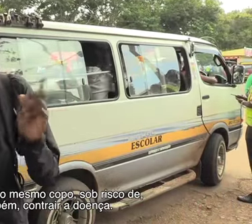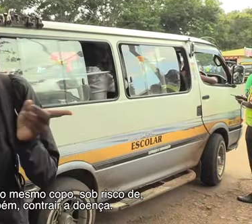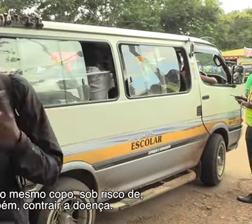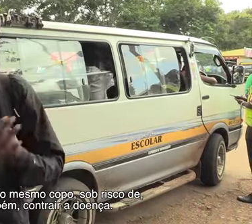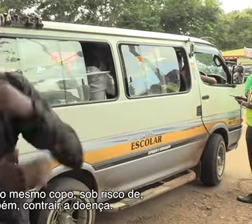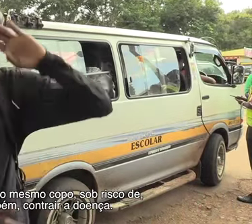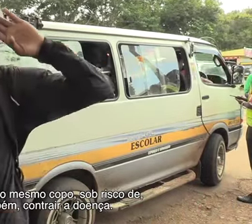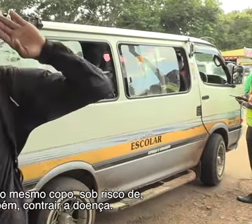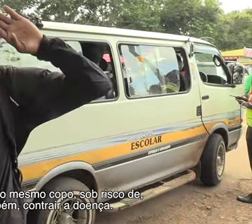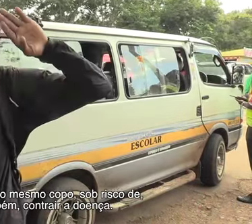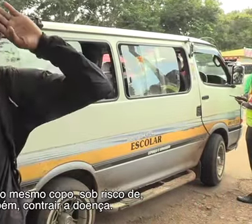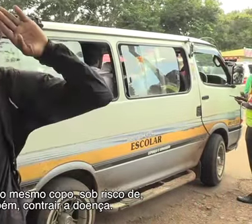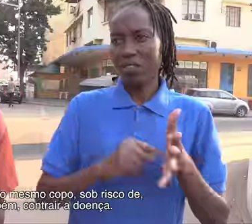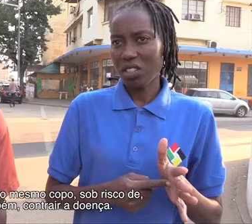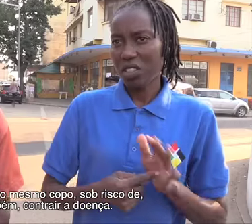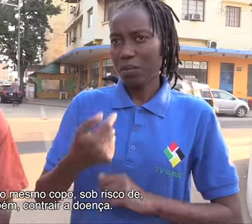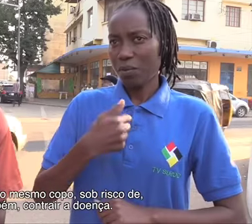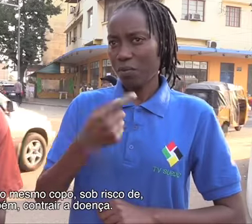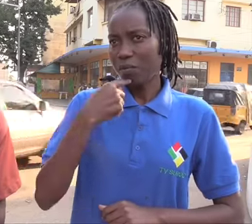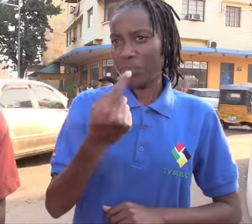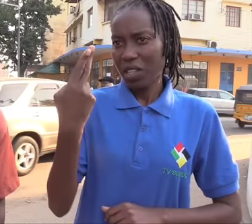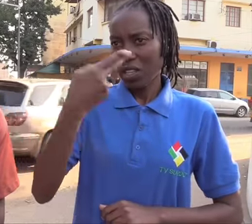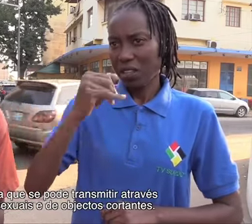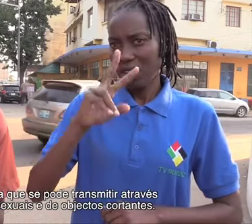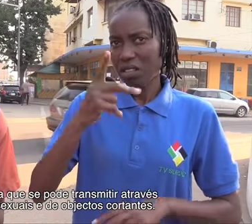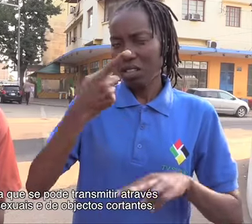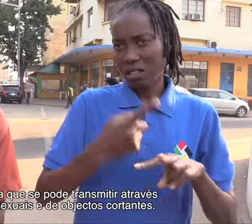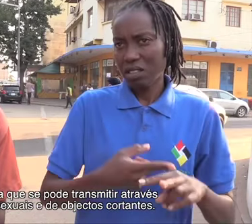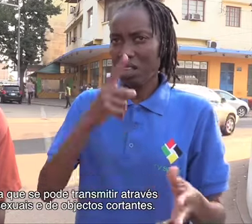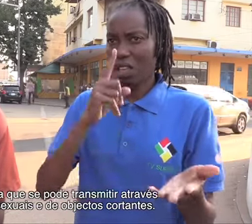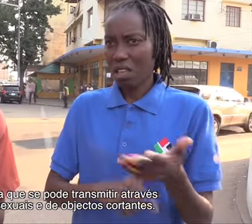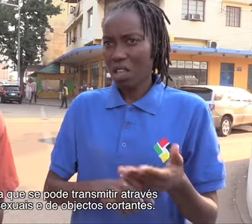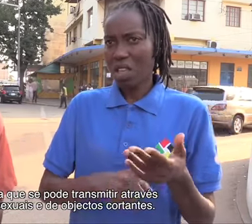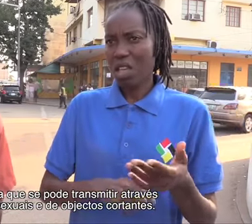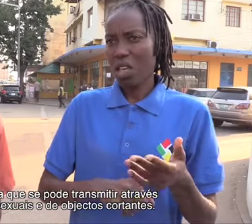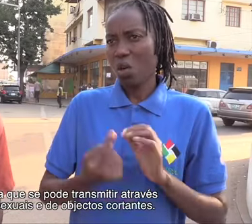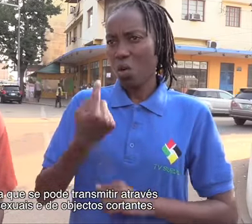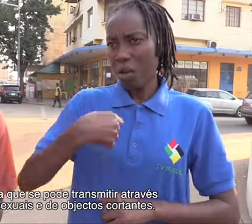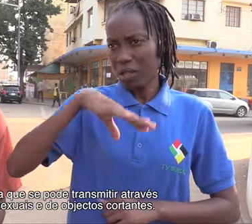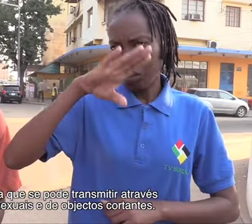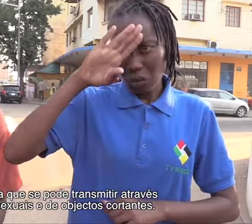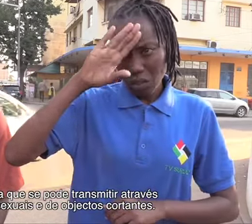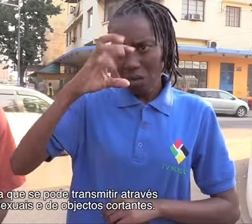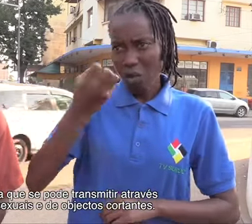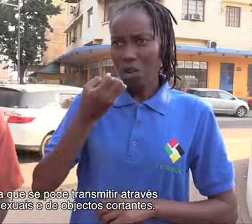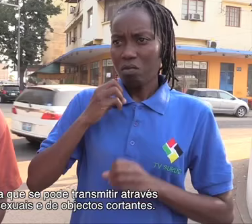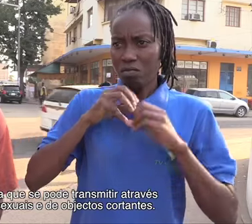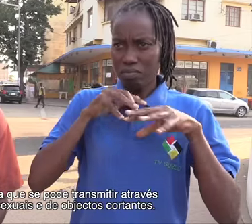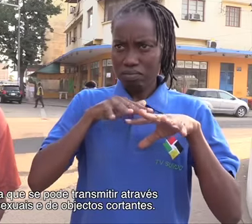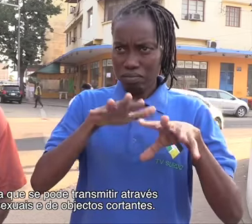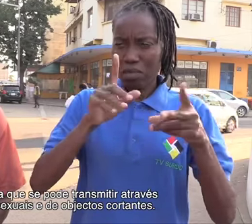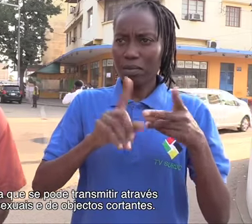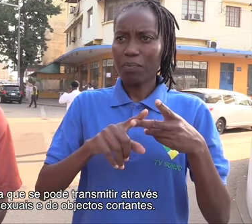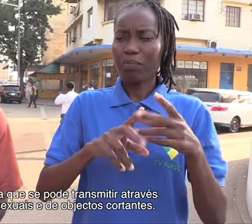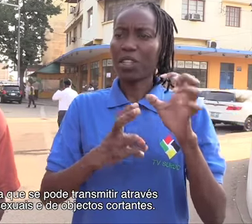no mesmo copo, sob o risco de também contrair a doença. É uma doença que se pode transmitir através das